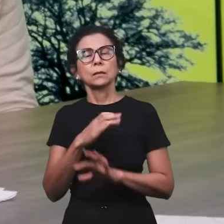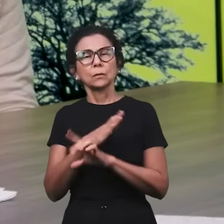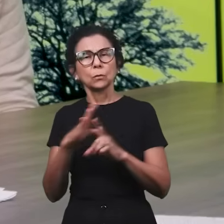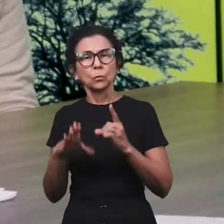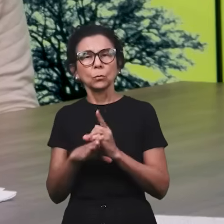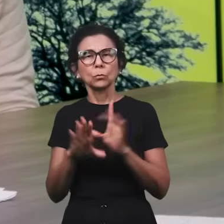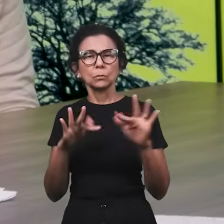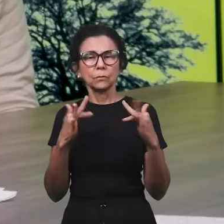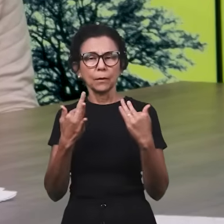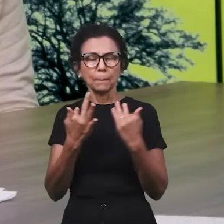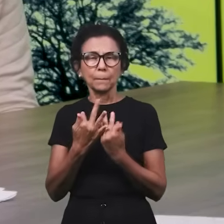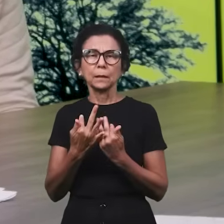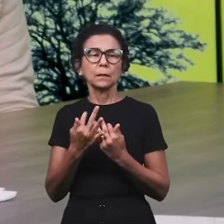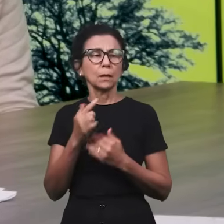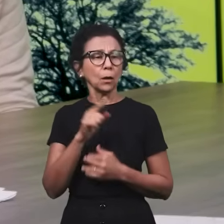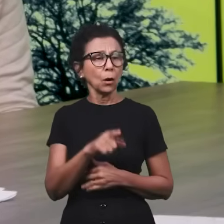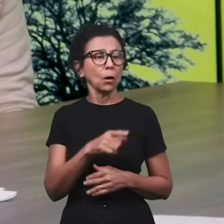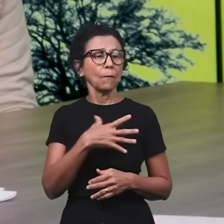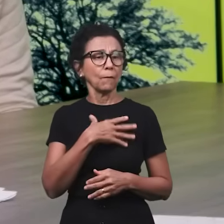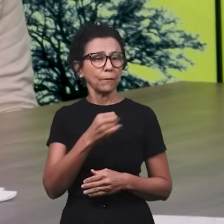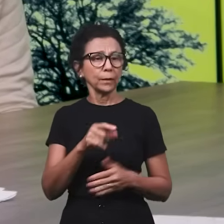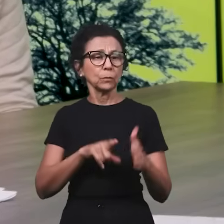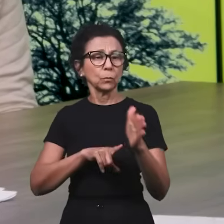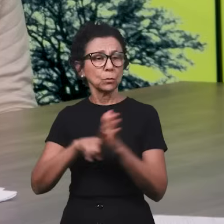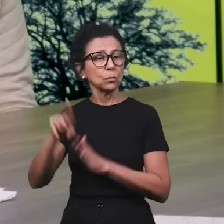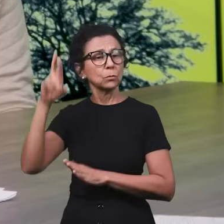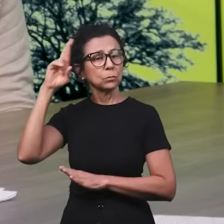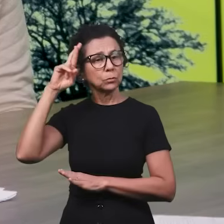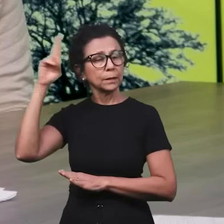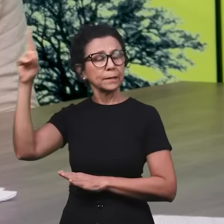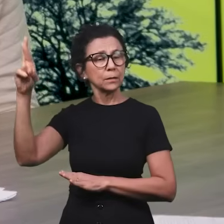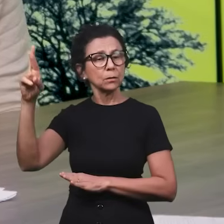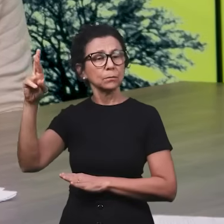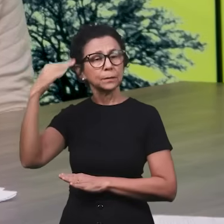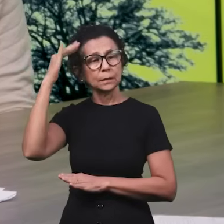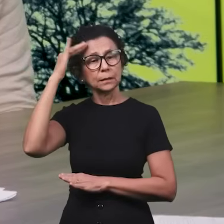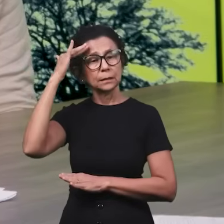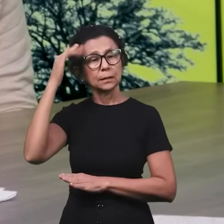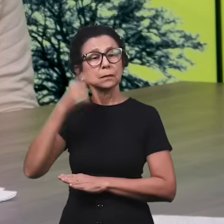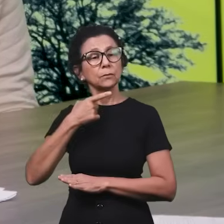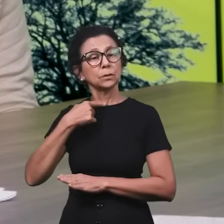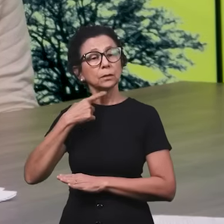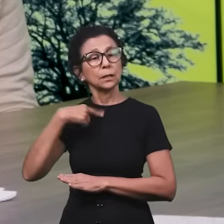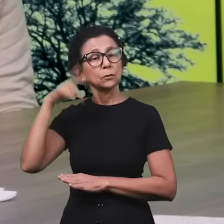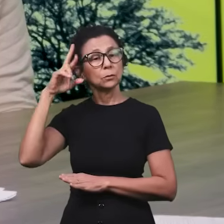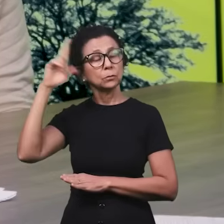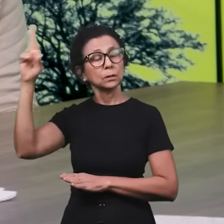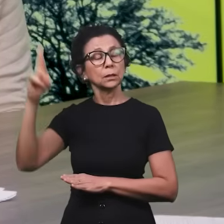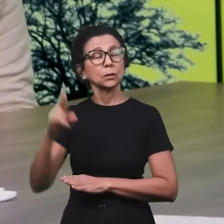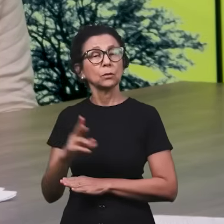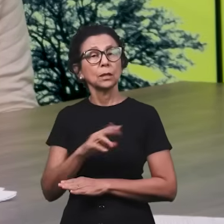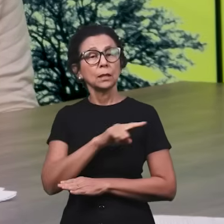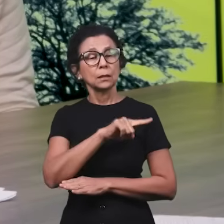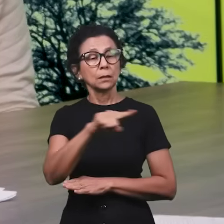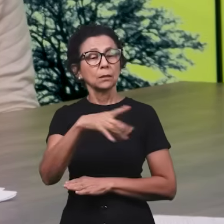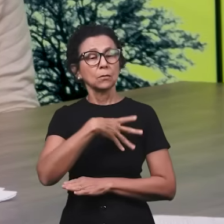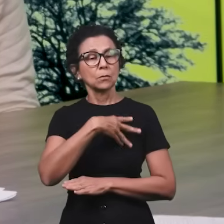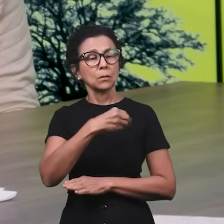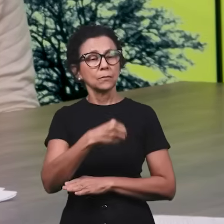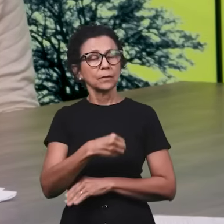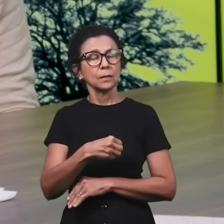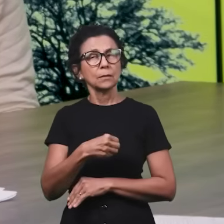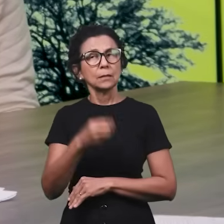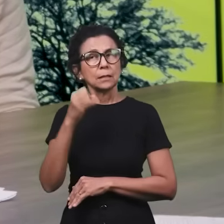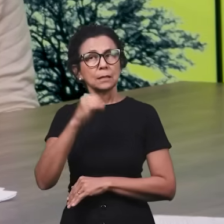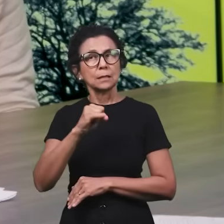vezes na sexta-feira, na palavra, consultar, buscar o Senhor, entender qual é a direção do Senhor. E eles sabem